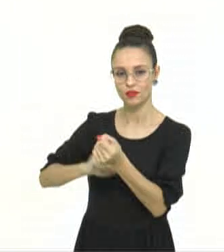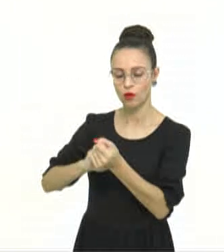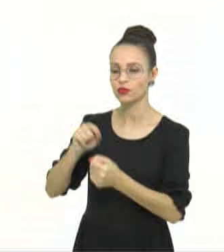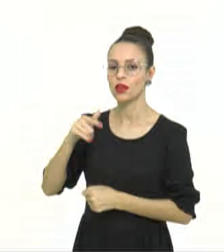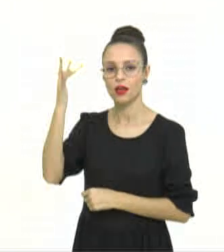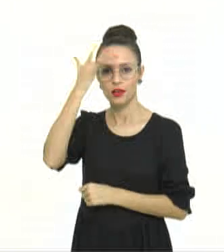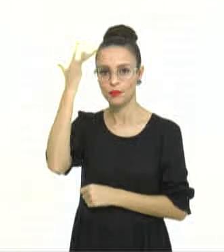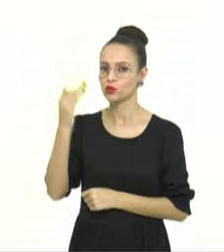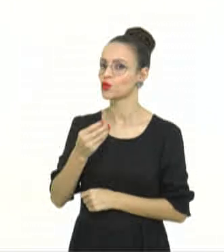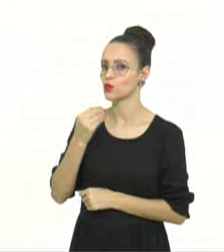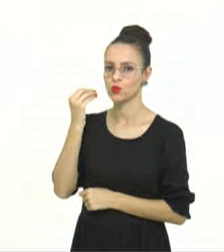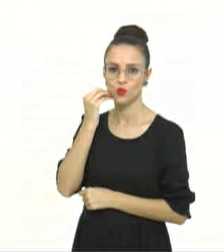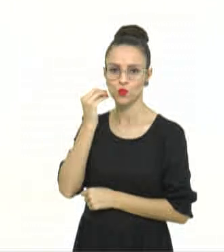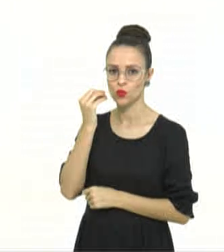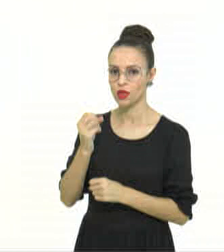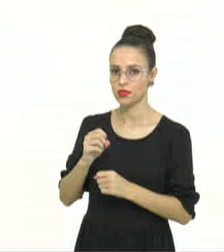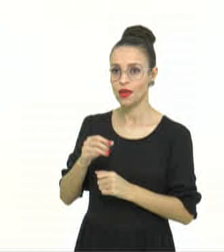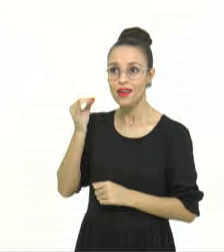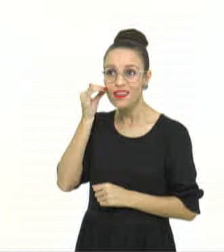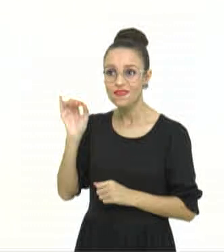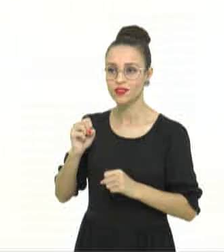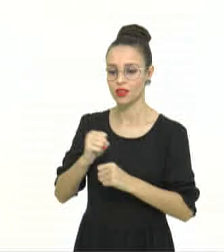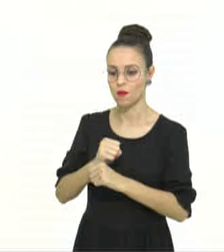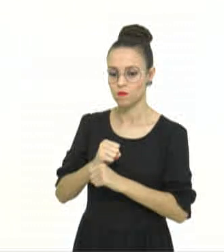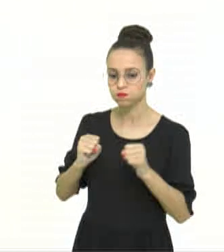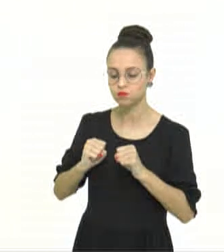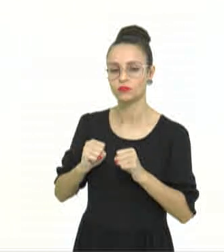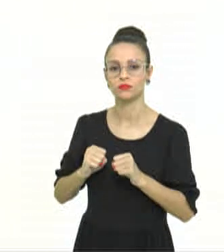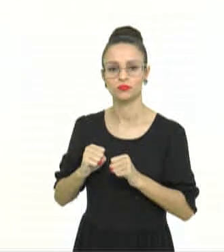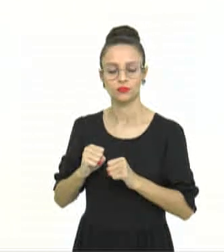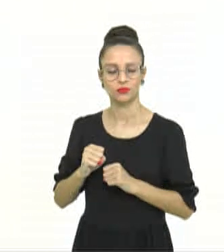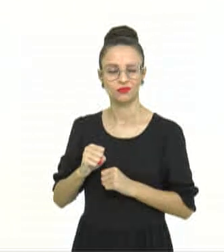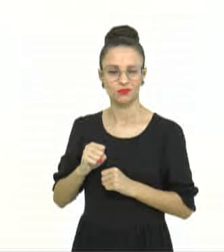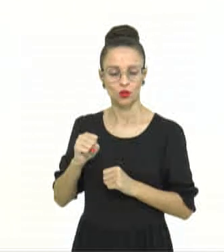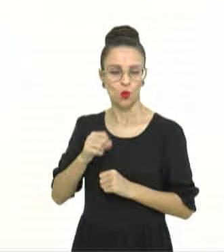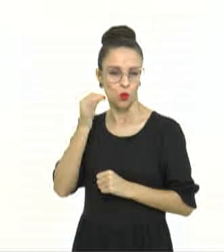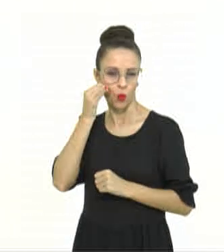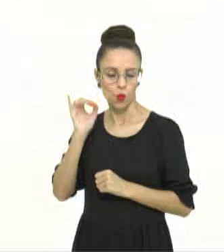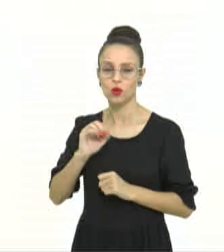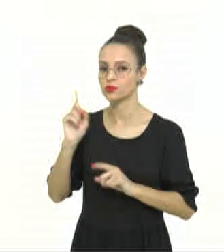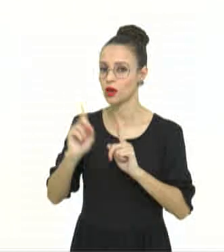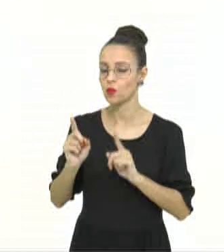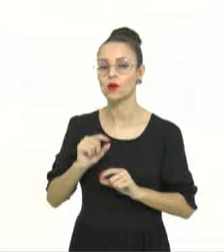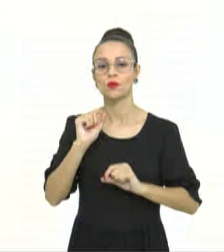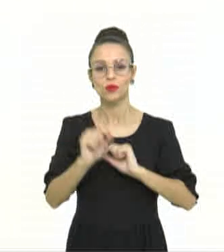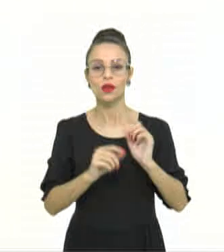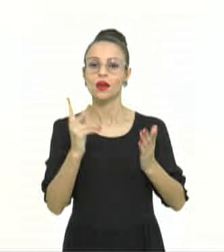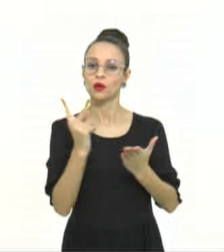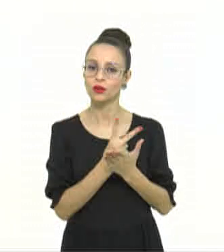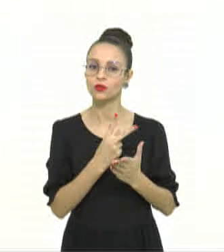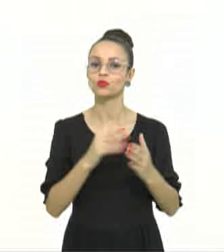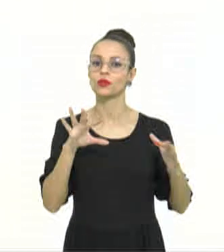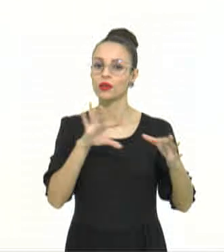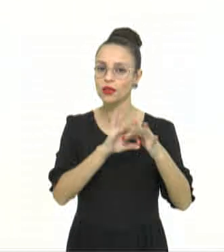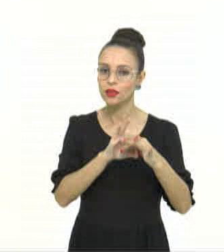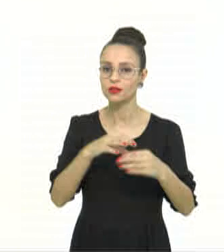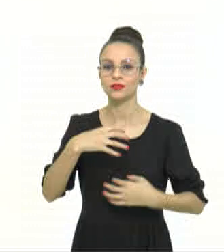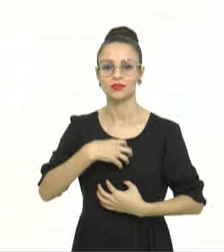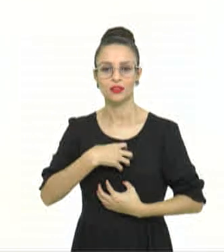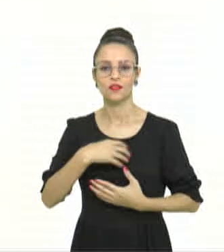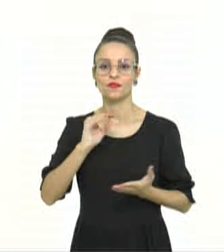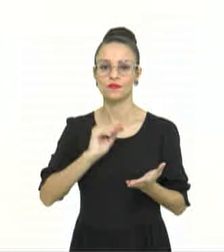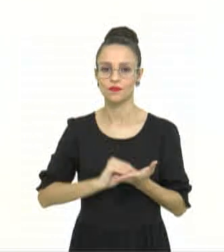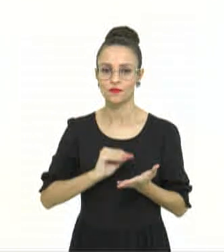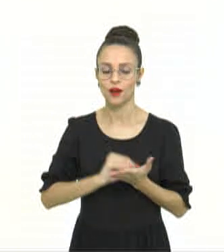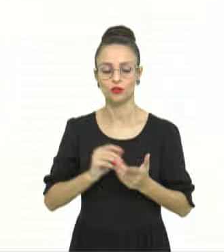não tentam evitar o ganho de peso com os métodos compensatórios. Os episódios vêm acompanhados de uma sensação de falta